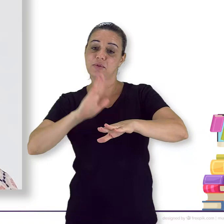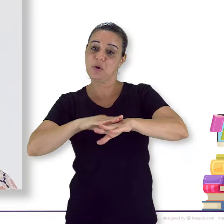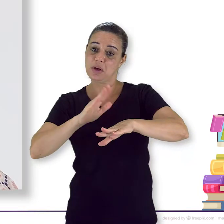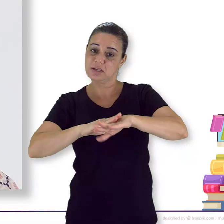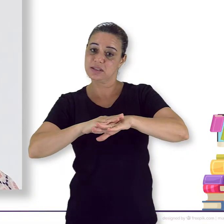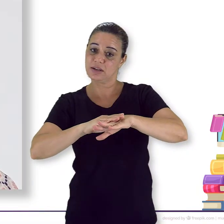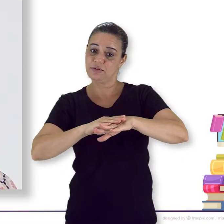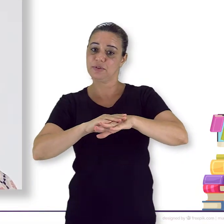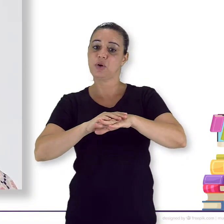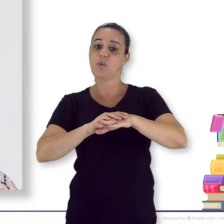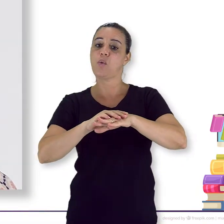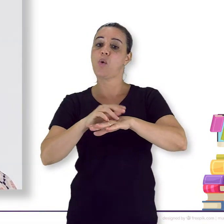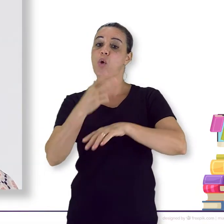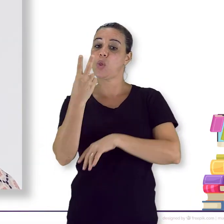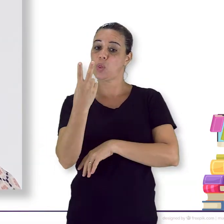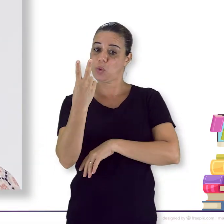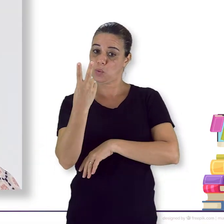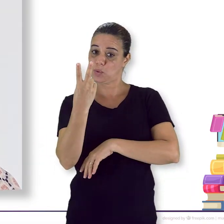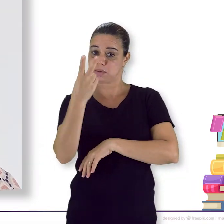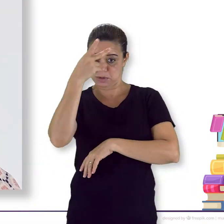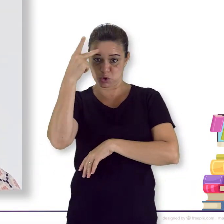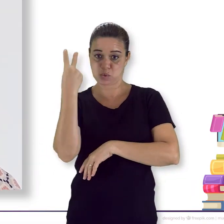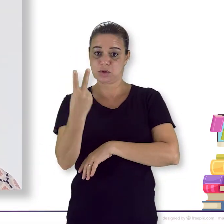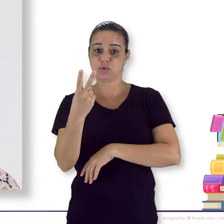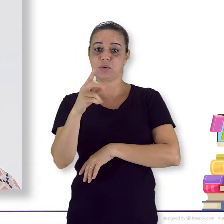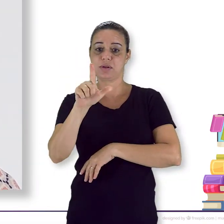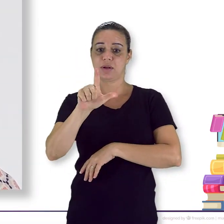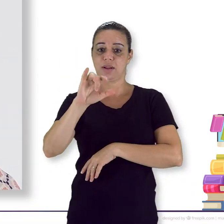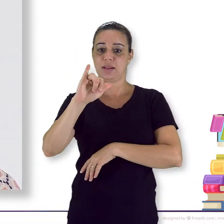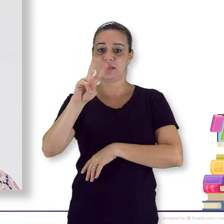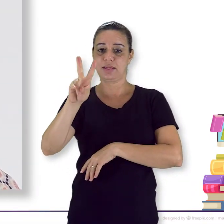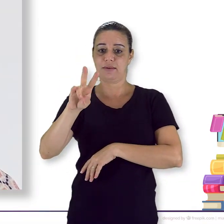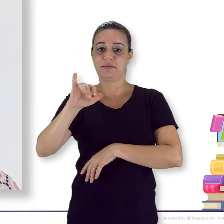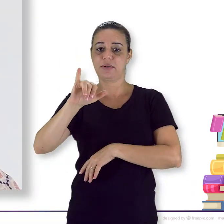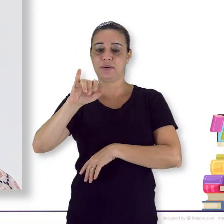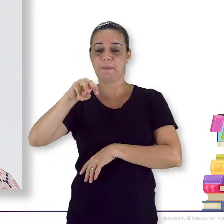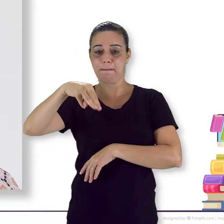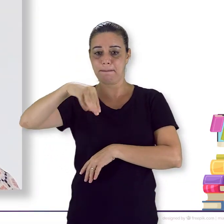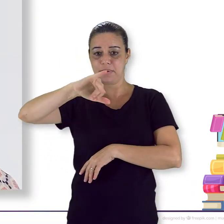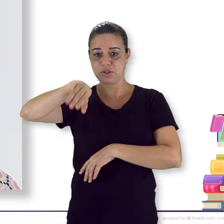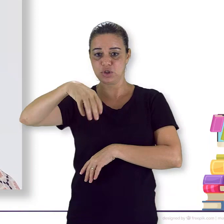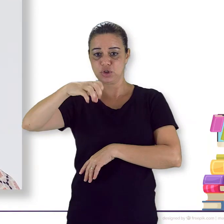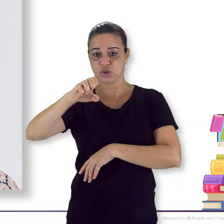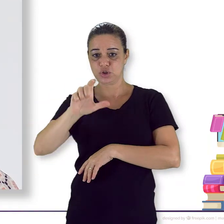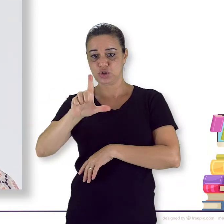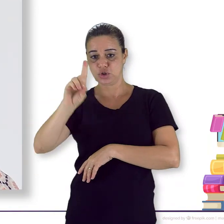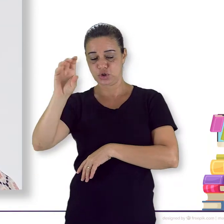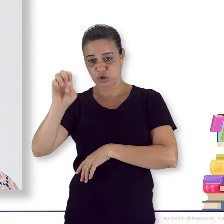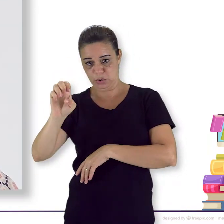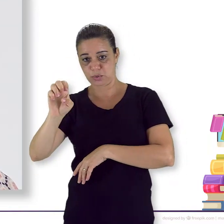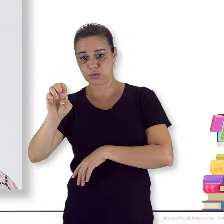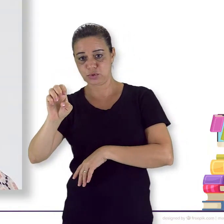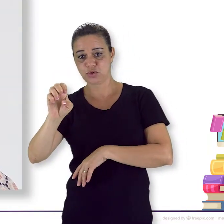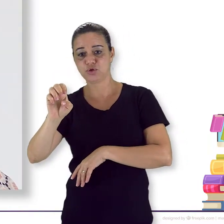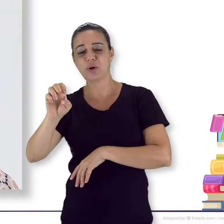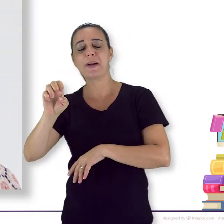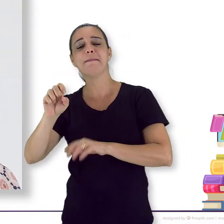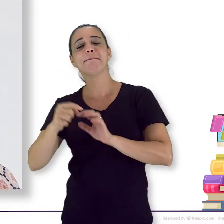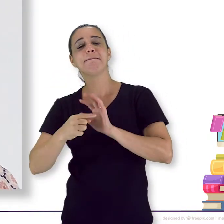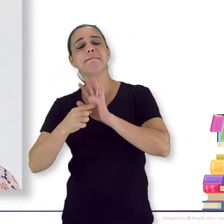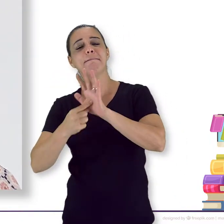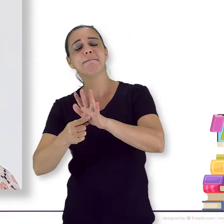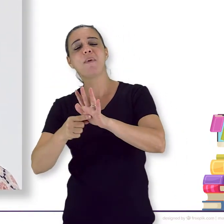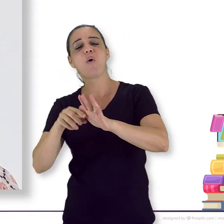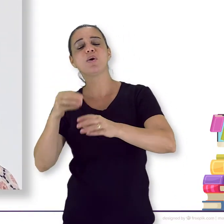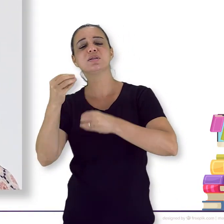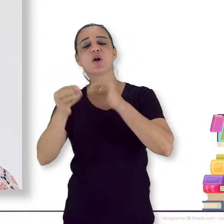destaque no nosso livro, que é a Lev Mjelde, que ela é uma norueguesa.